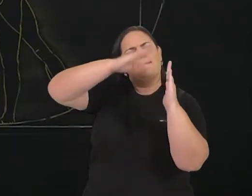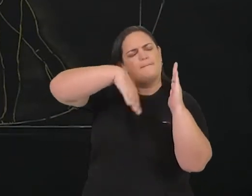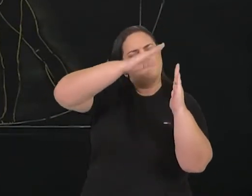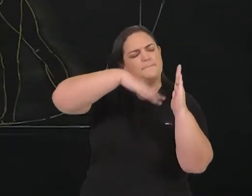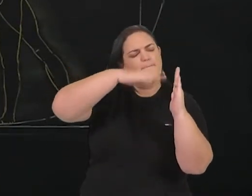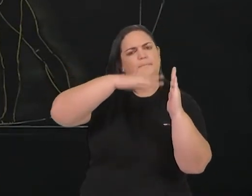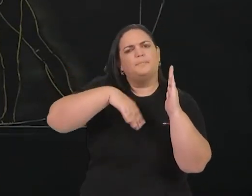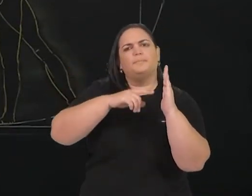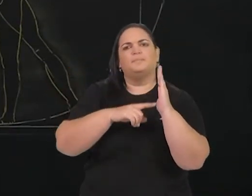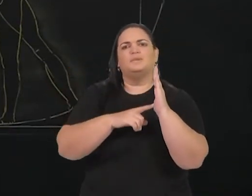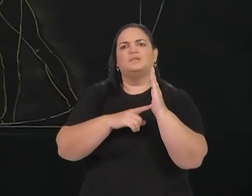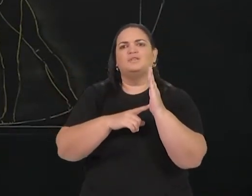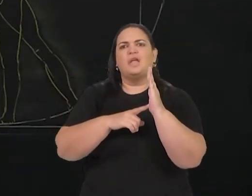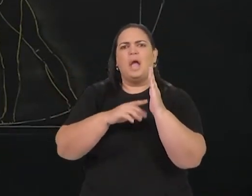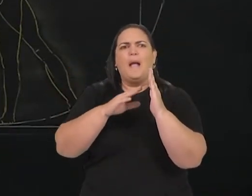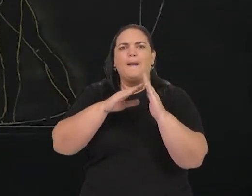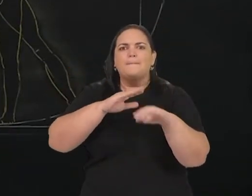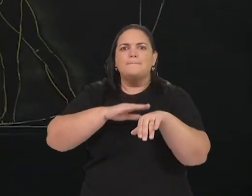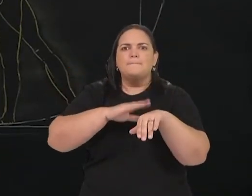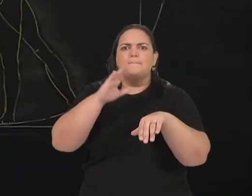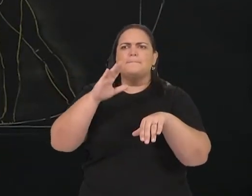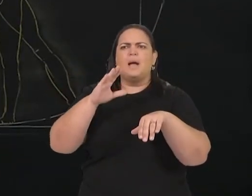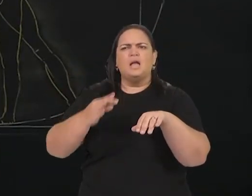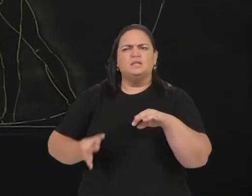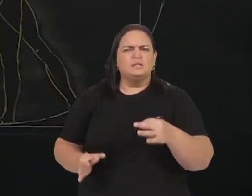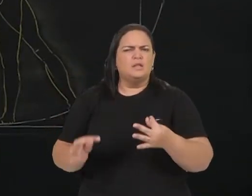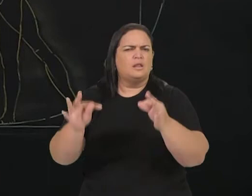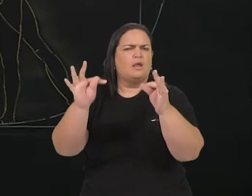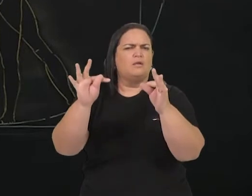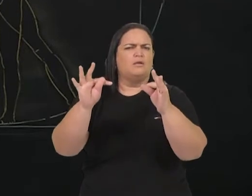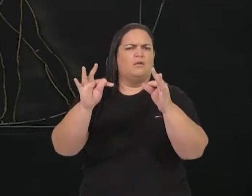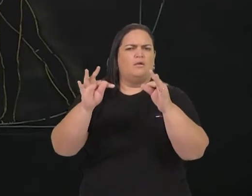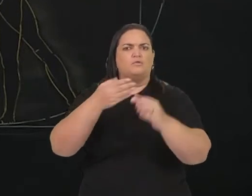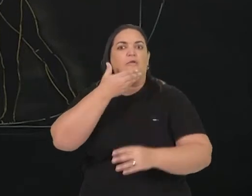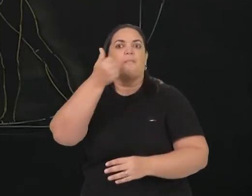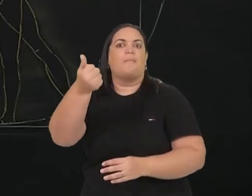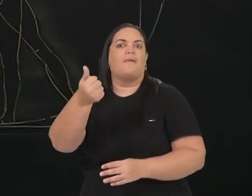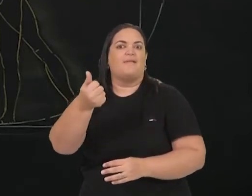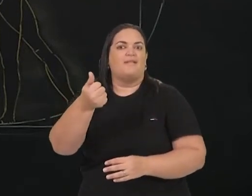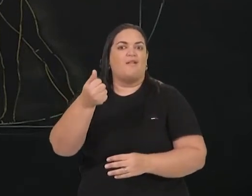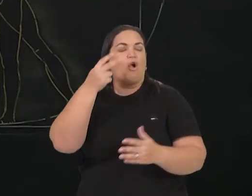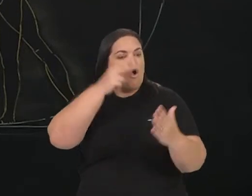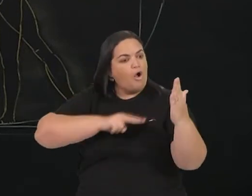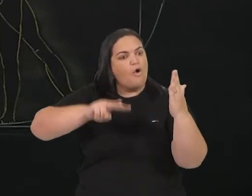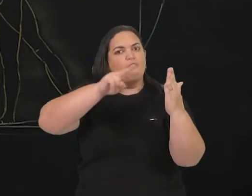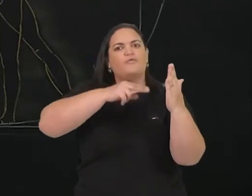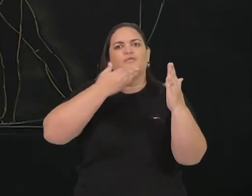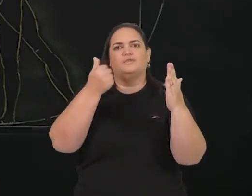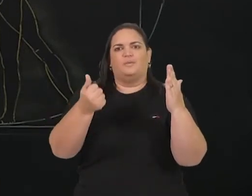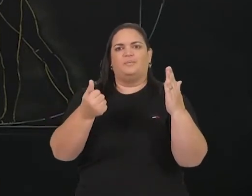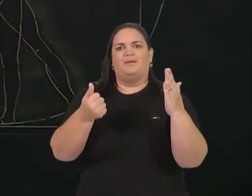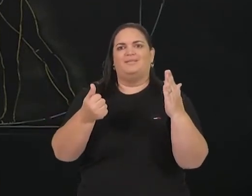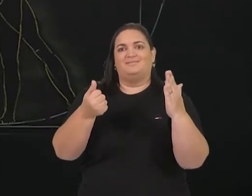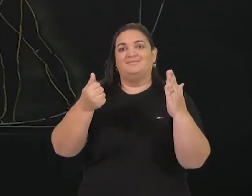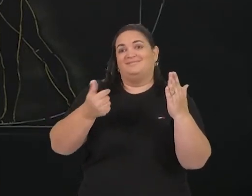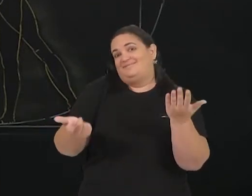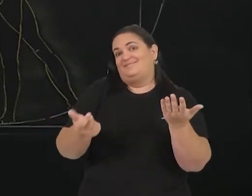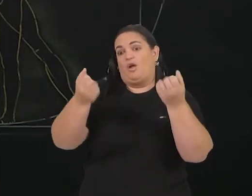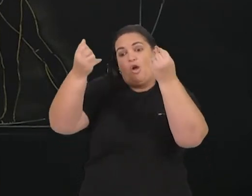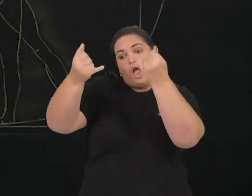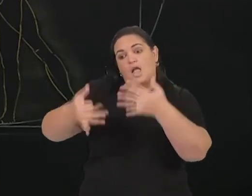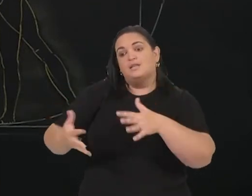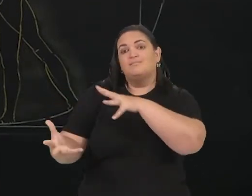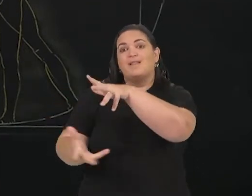obras já têm noção de profundidade. Tudo isso está dentro dessa chave, explicar o mundo pelo que é lógico. E aí, olha,